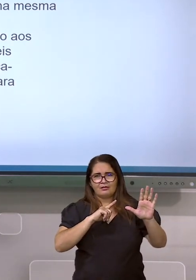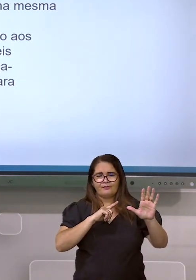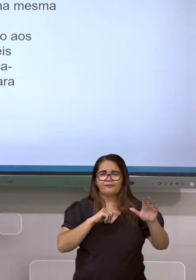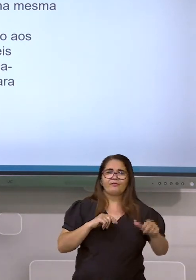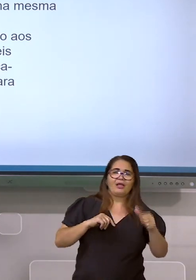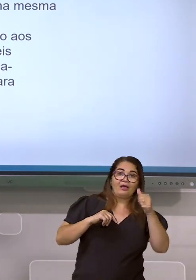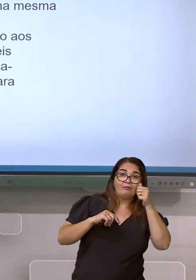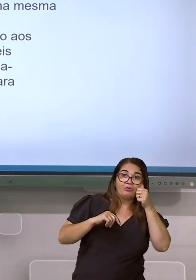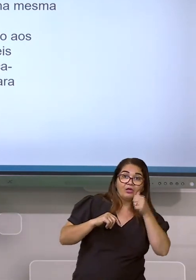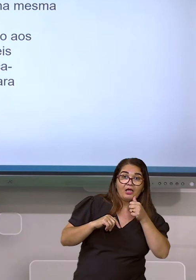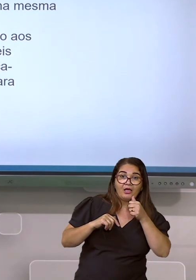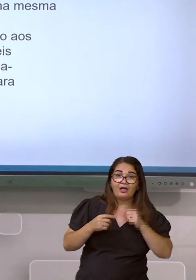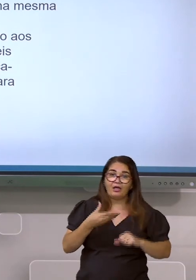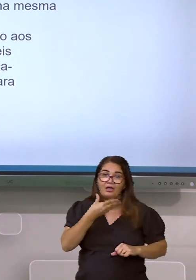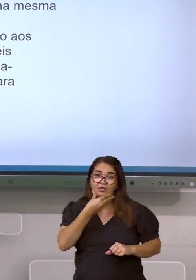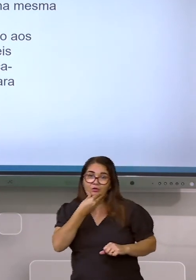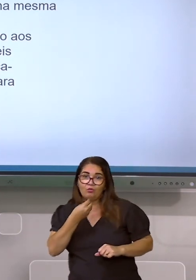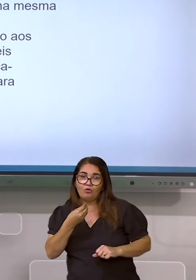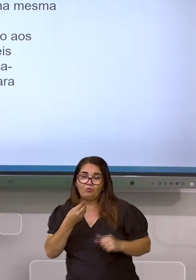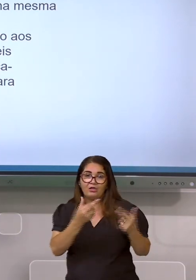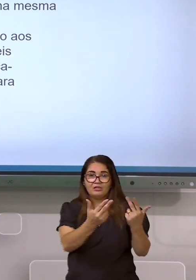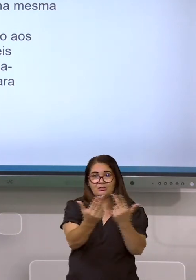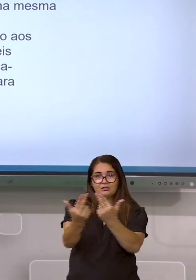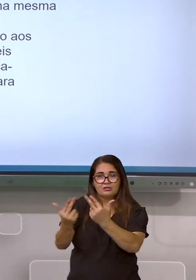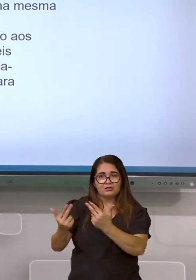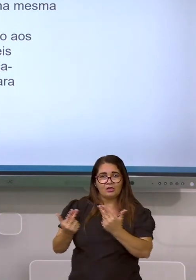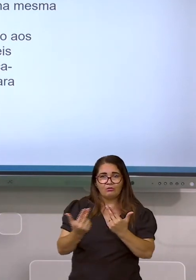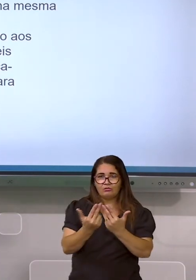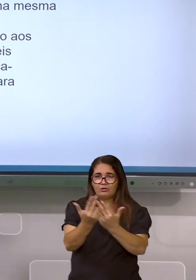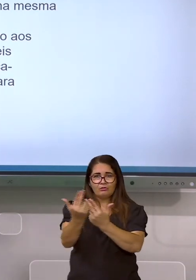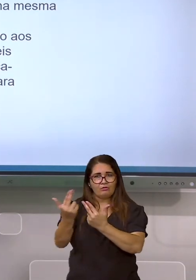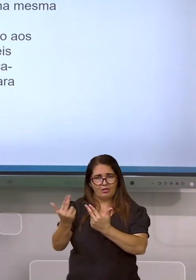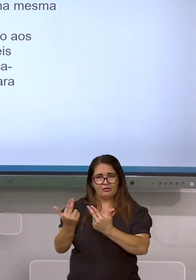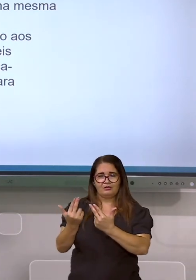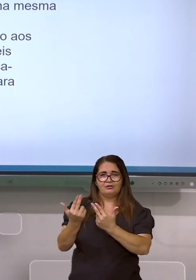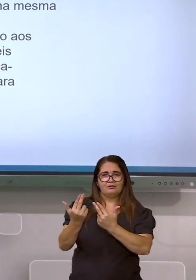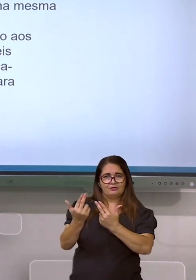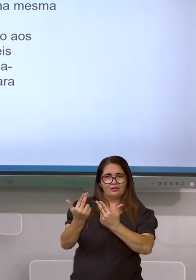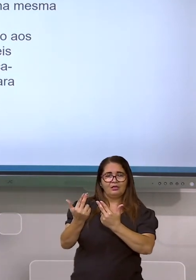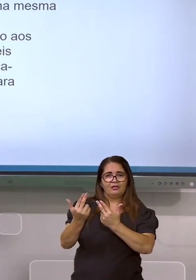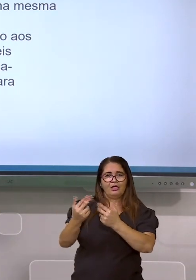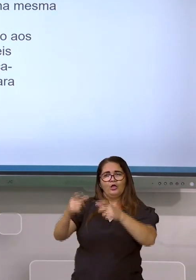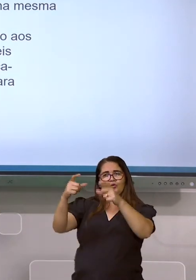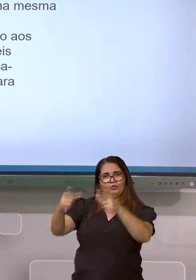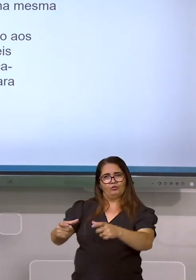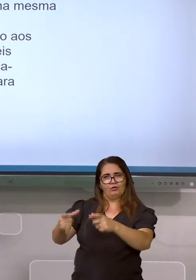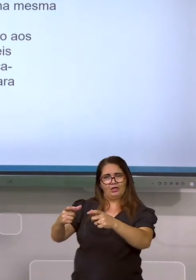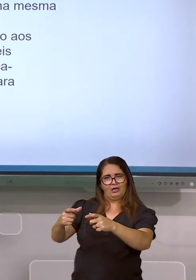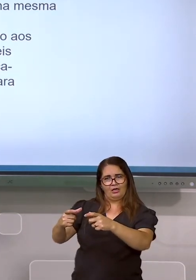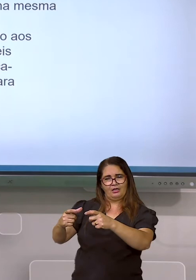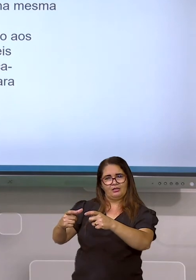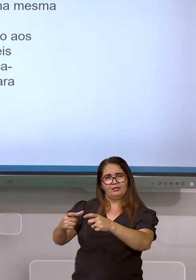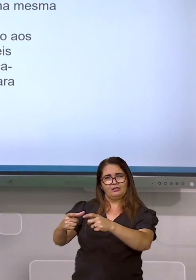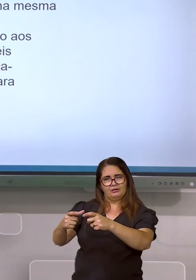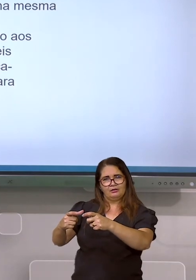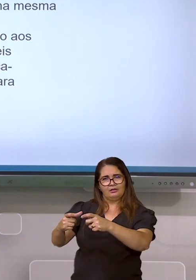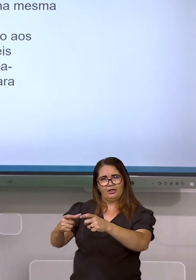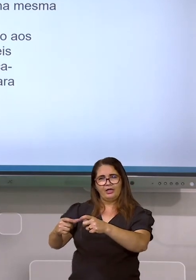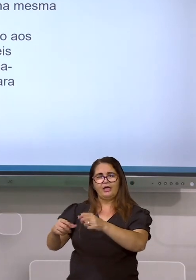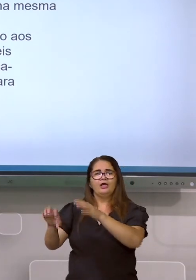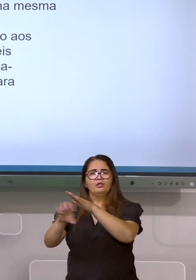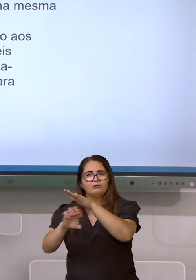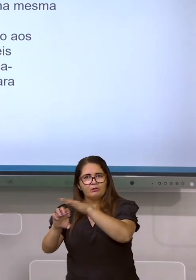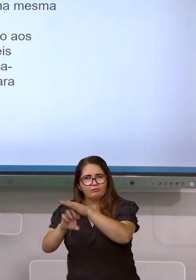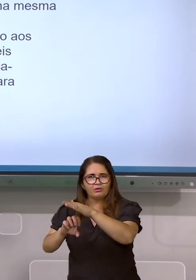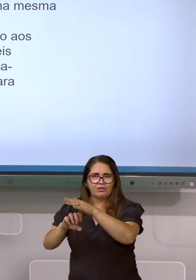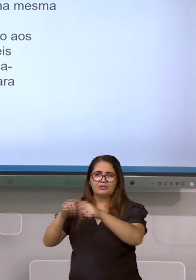isso pela necessidade de estar atuando e de estar ajudando em casa. E lembrando que ainda tem uma